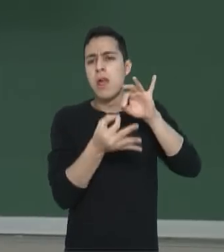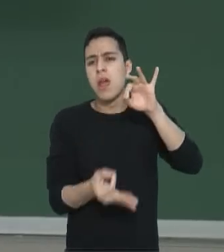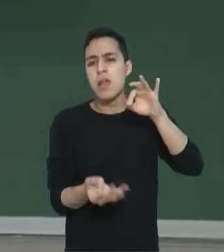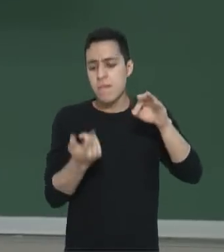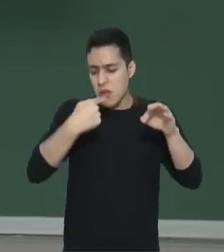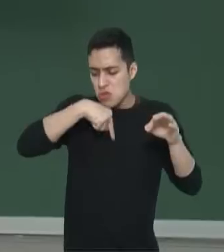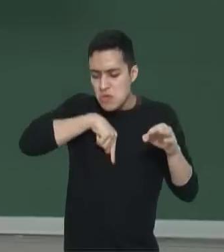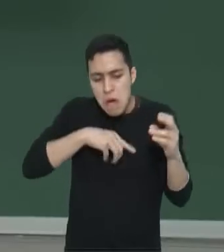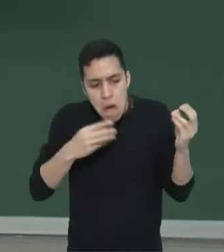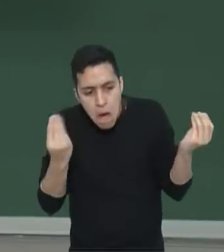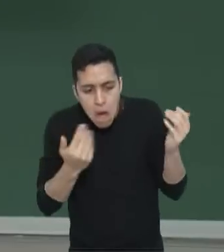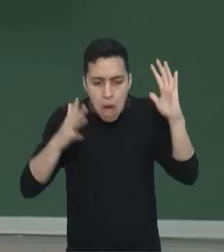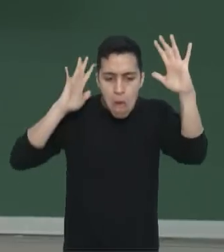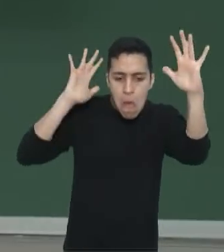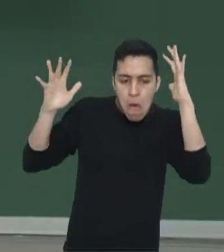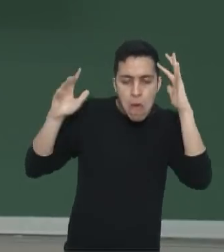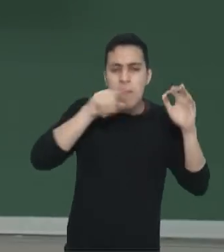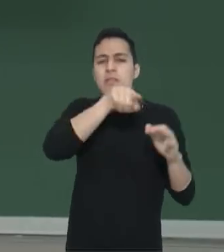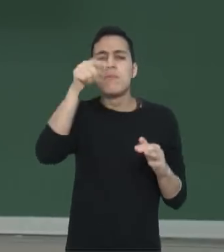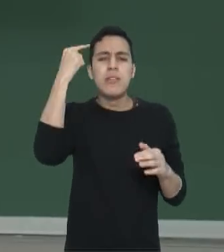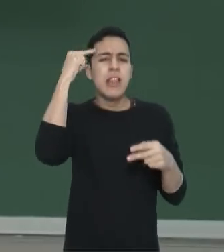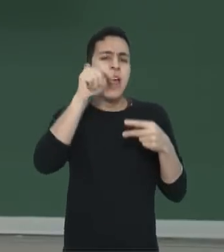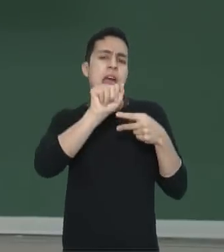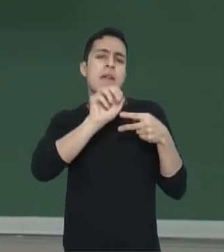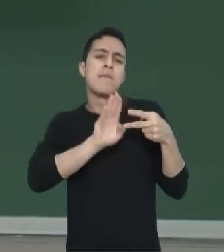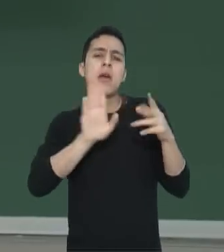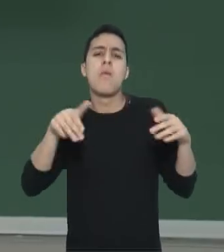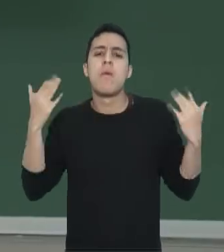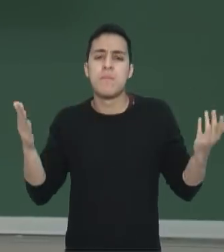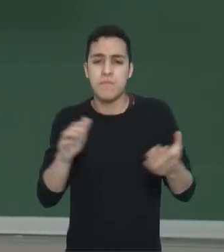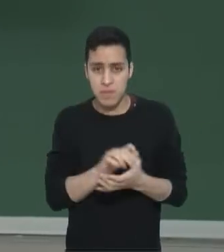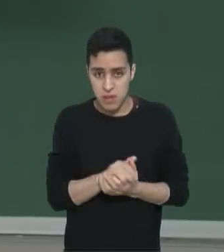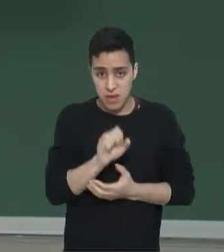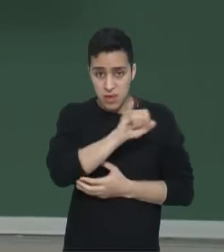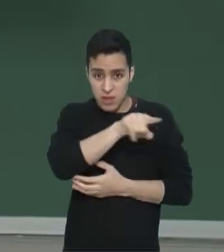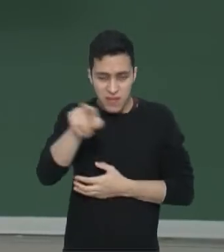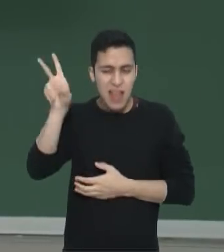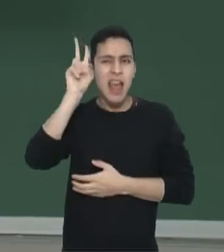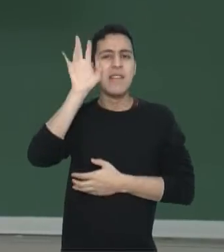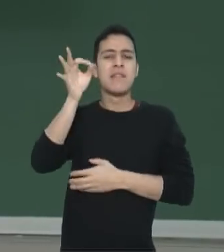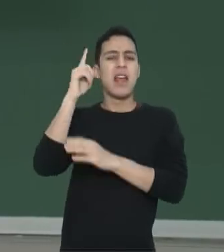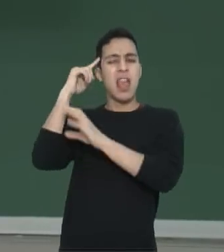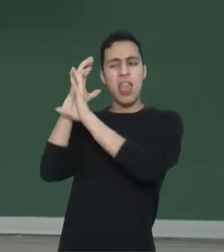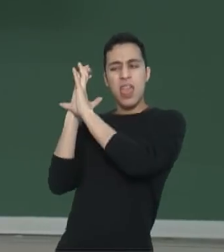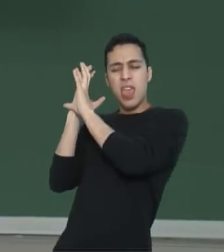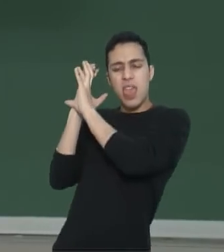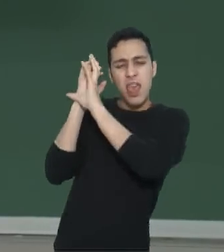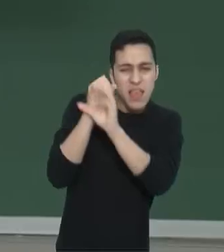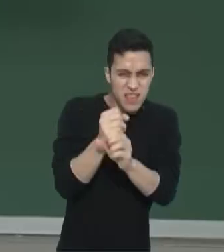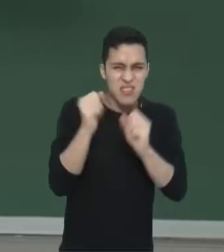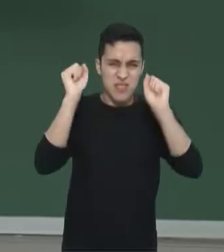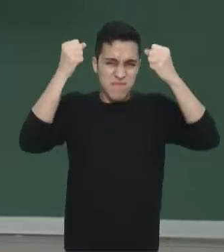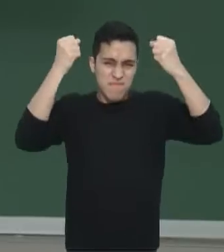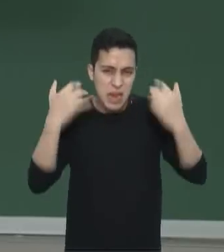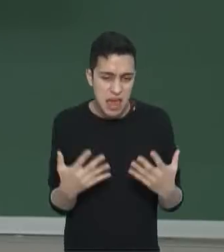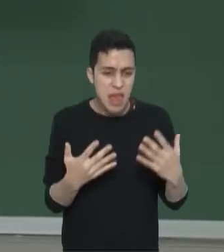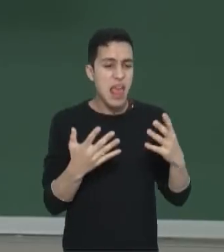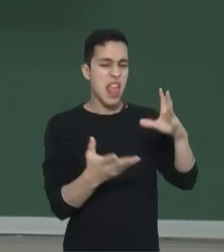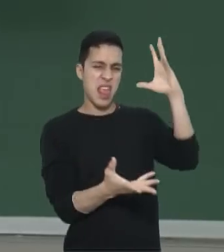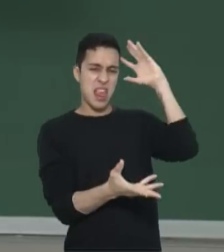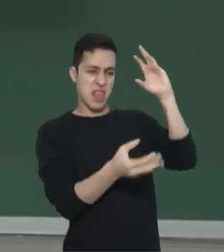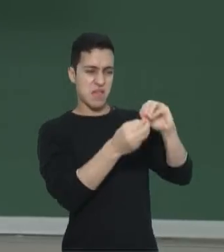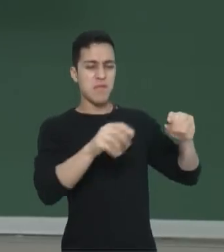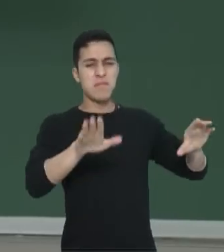subjetiva. O que você pensou? Letra A ou letra B? Se você lembrou, como eu resgatei aí, que ele traz o resumo da